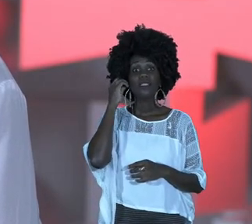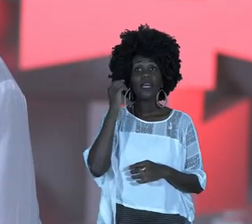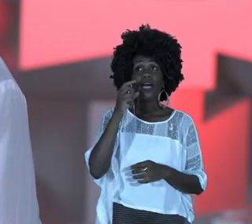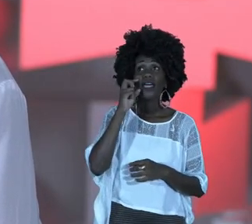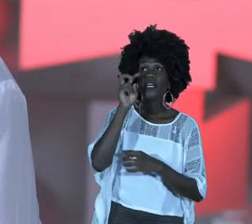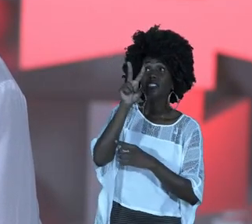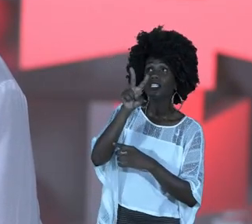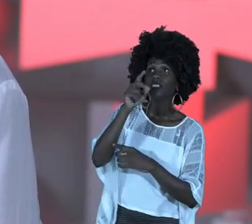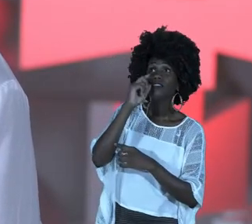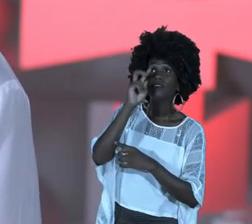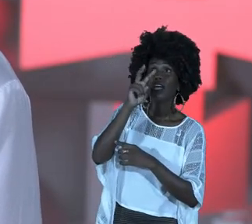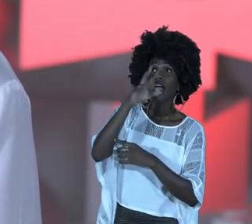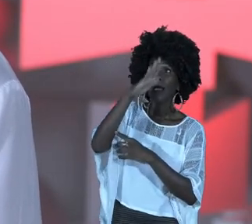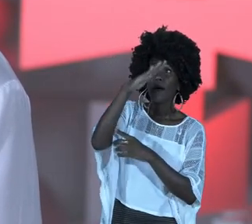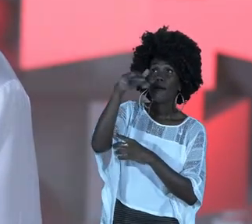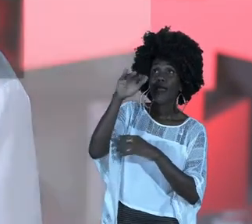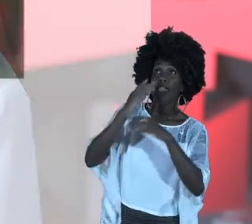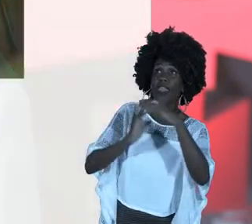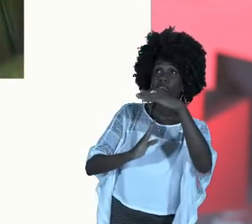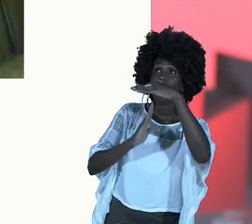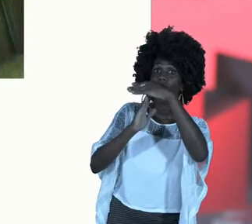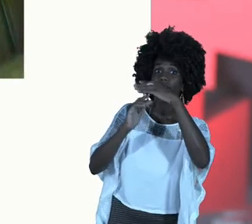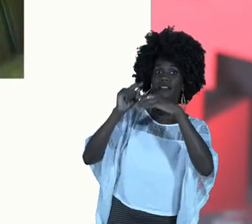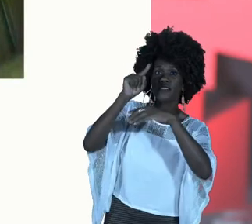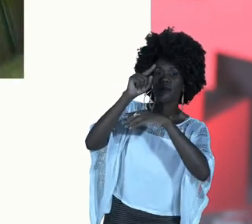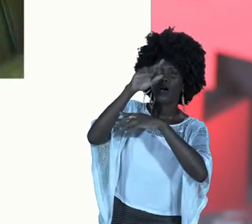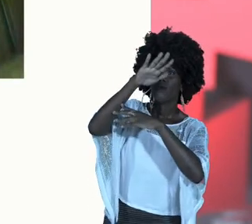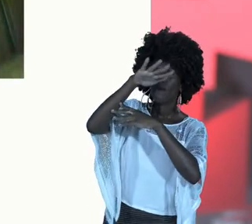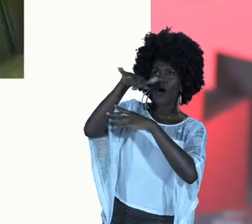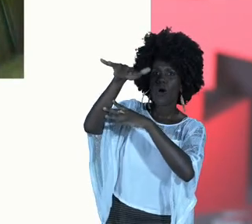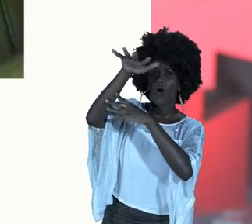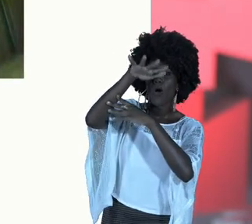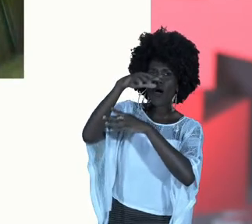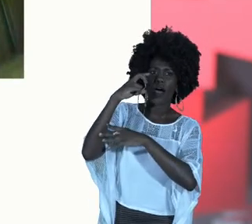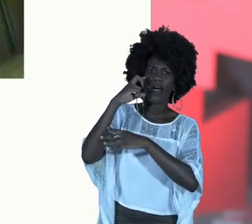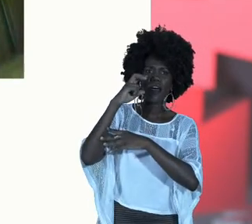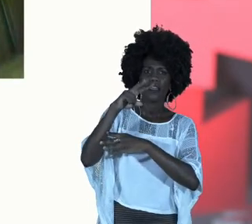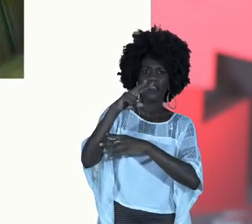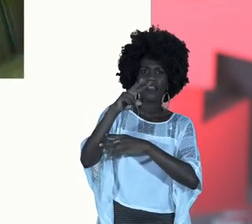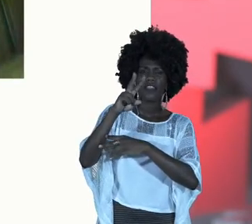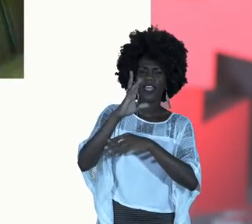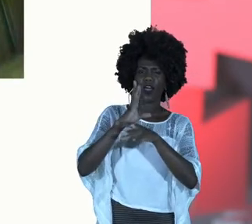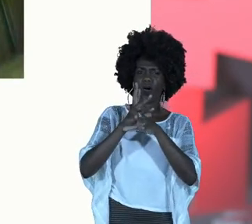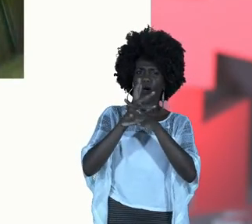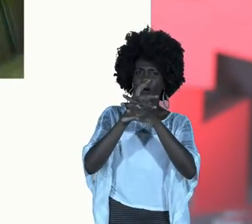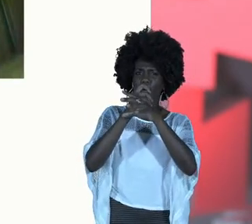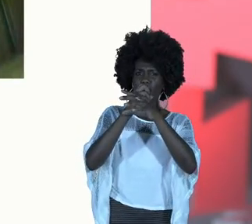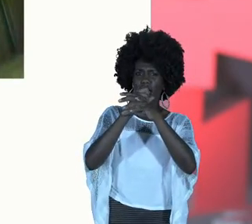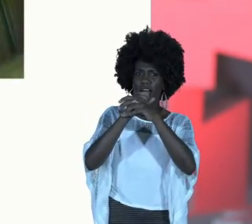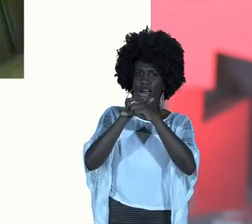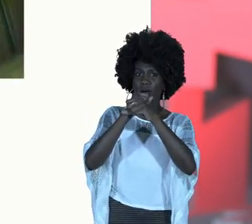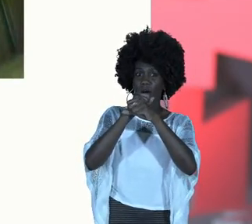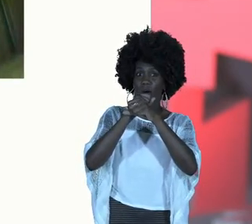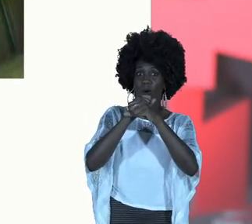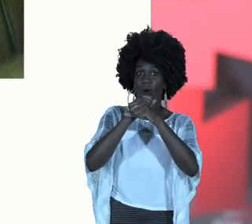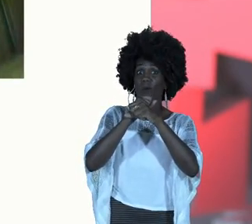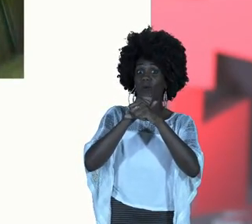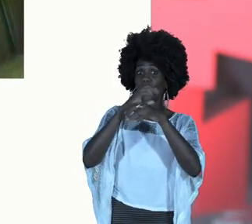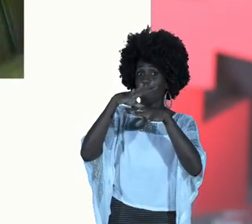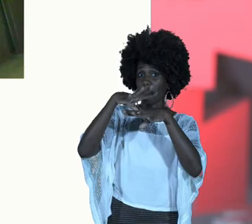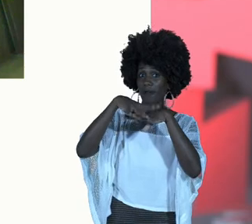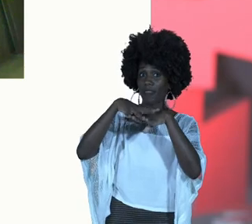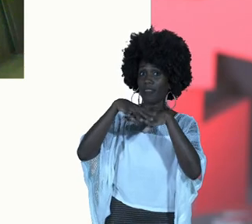sucessão de abóbadas, está vendo? Essa sucessão tem um cálculo matemático aqui que o vão é muito